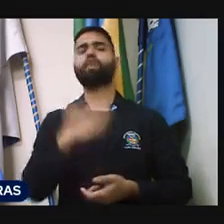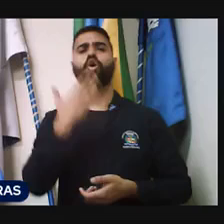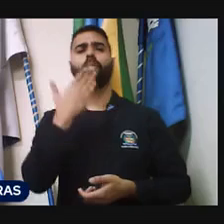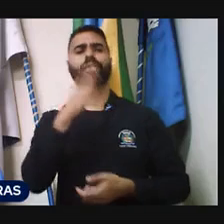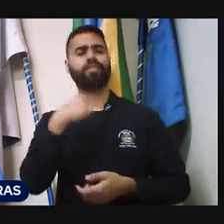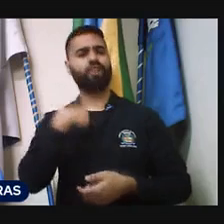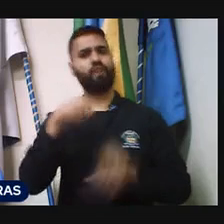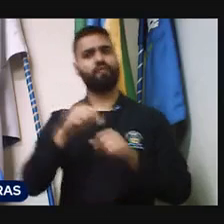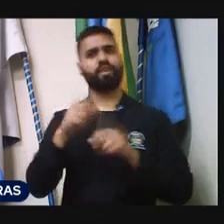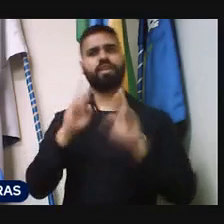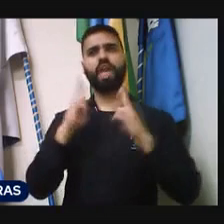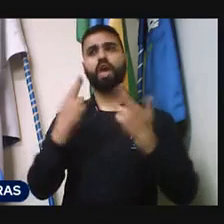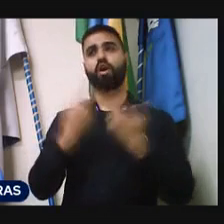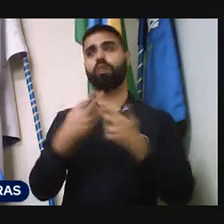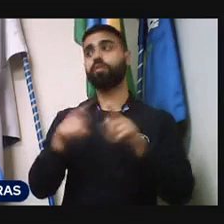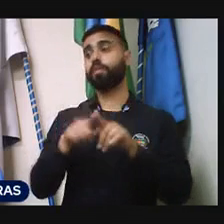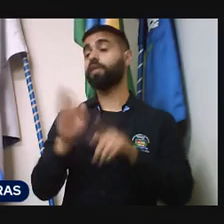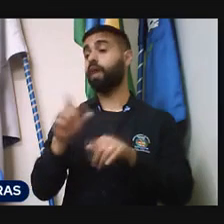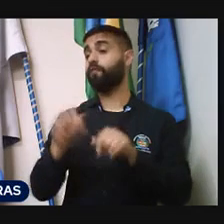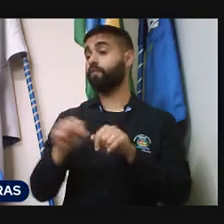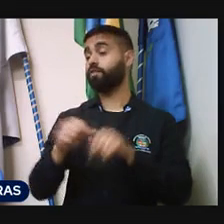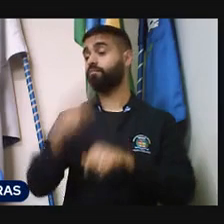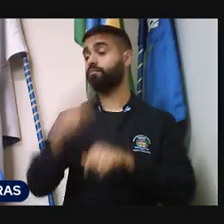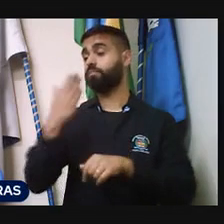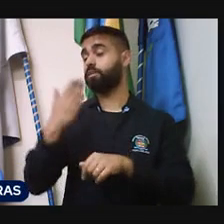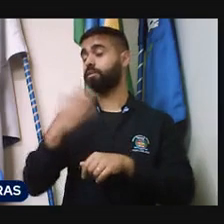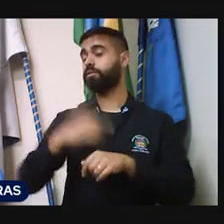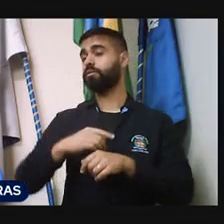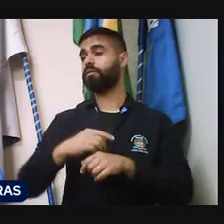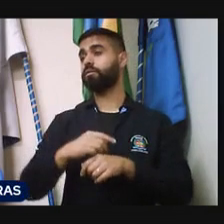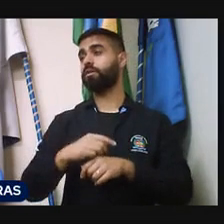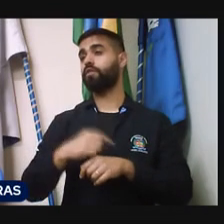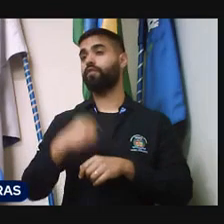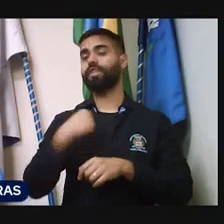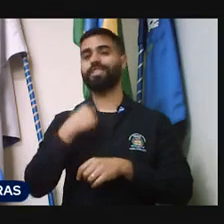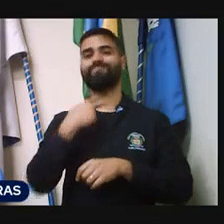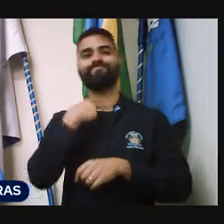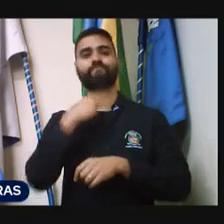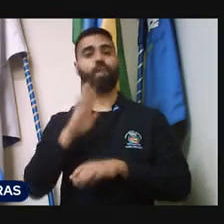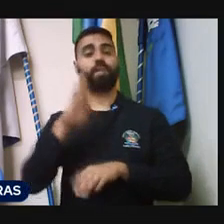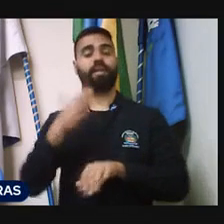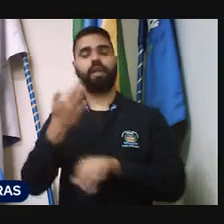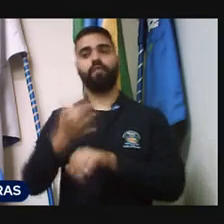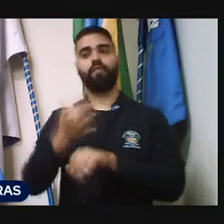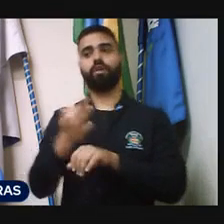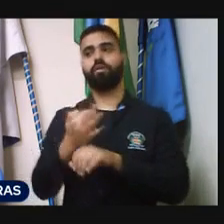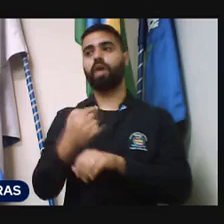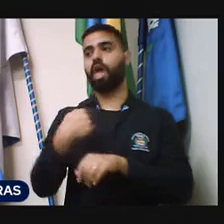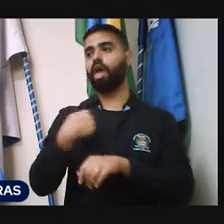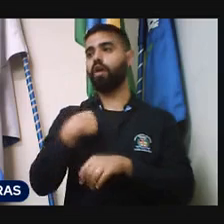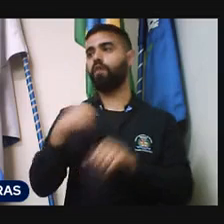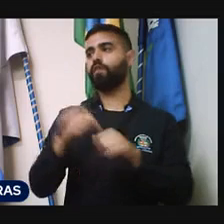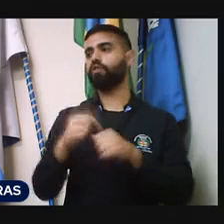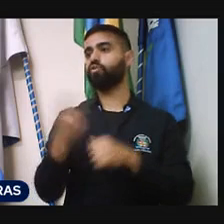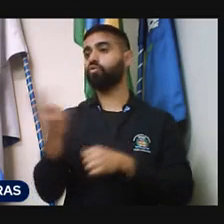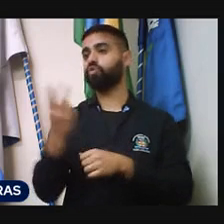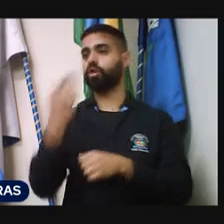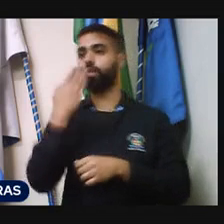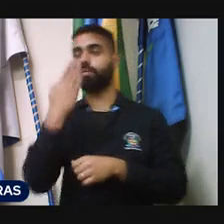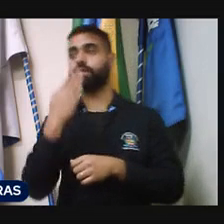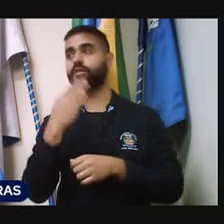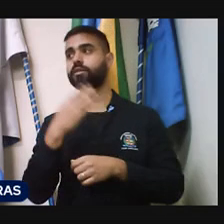que eu faço Inclusive reitero só não pode estar presente na última mais de sol eu errei em ter os dois requerimentos